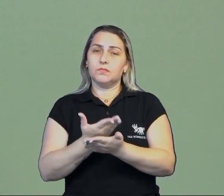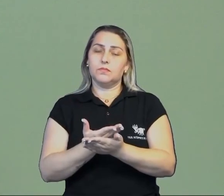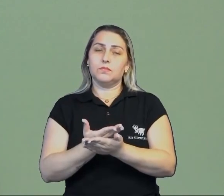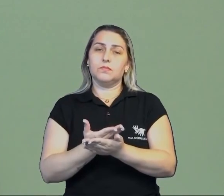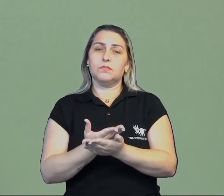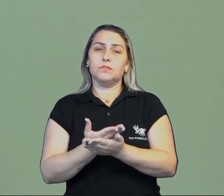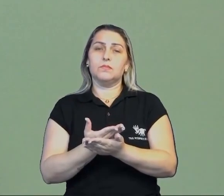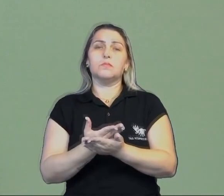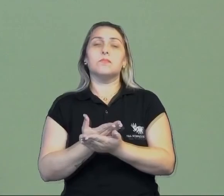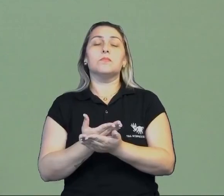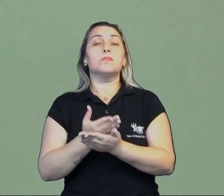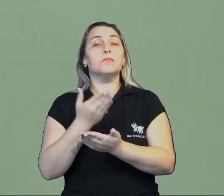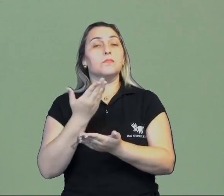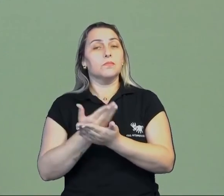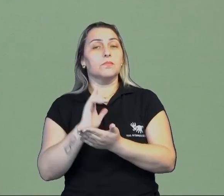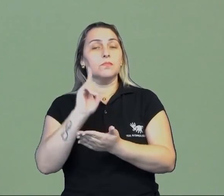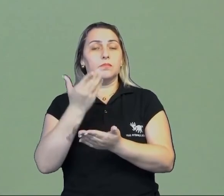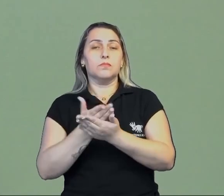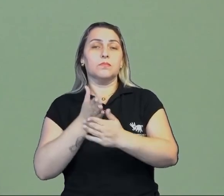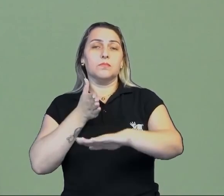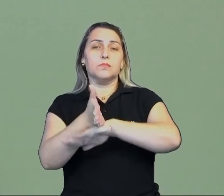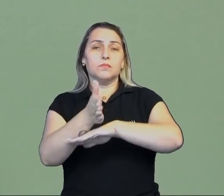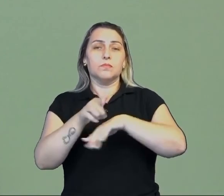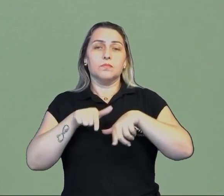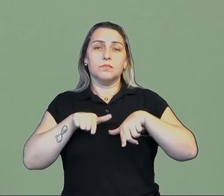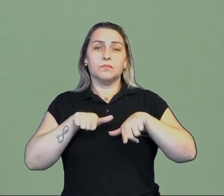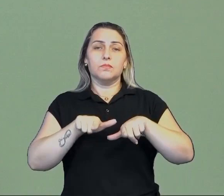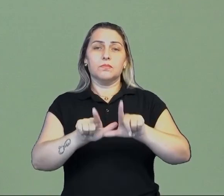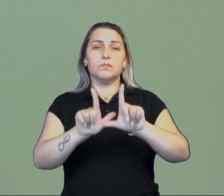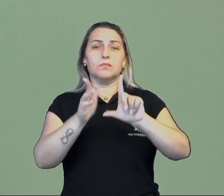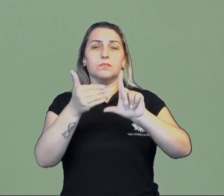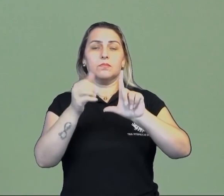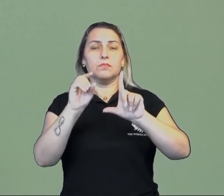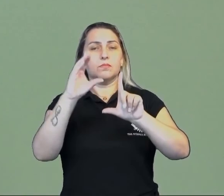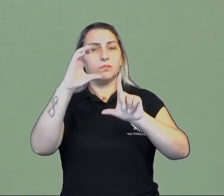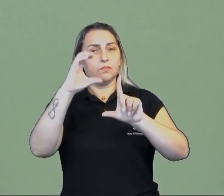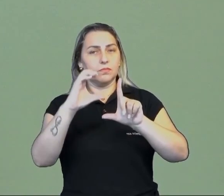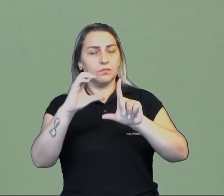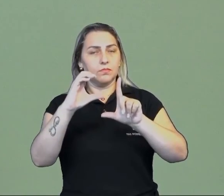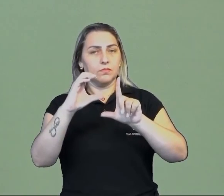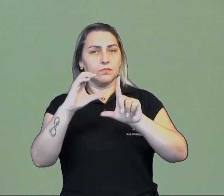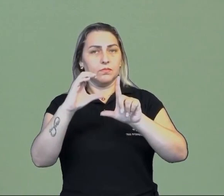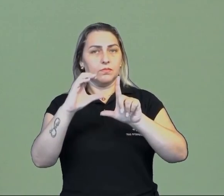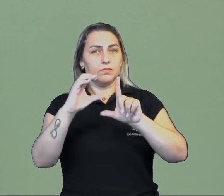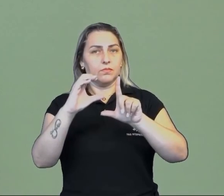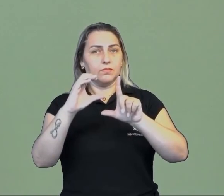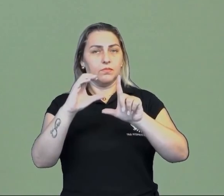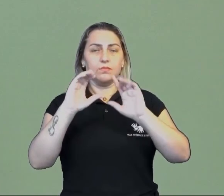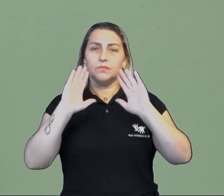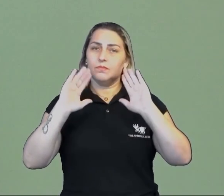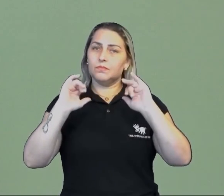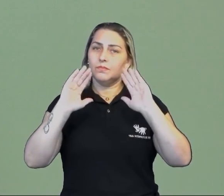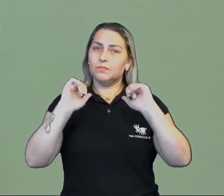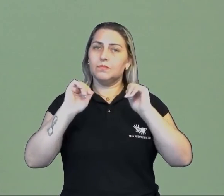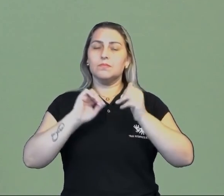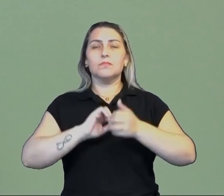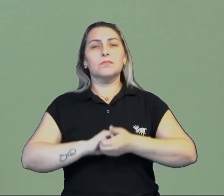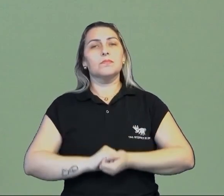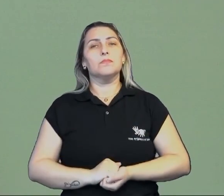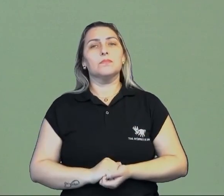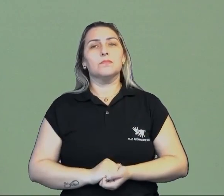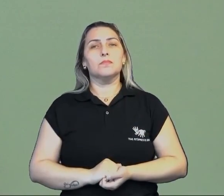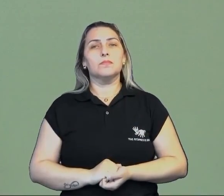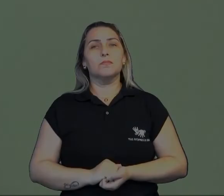próximas aulas. E para essa e outras aulas, acesse a nossa plataforma Eduque. Tchau, tchau.